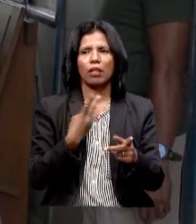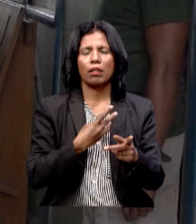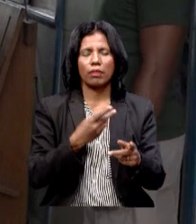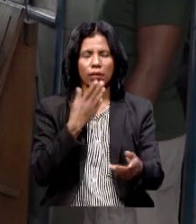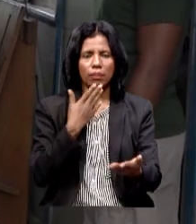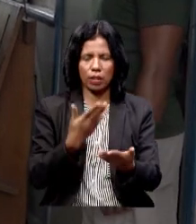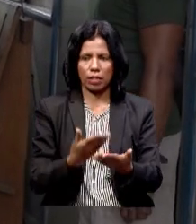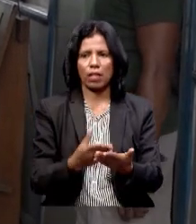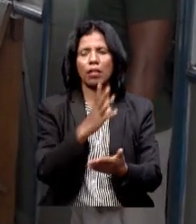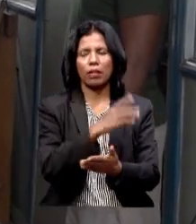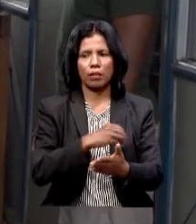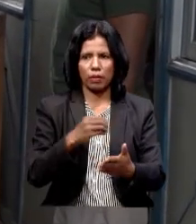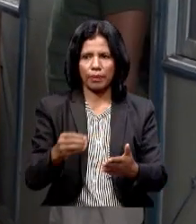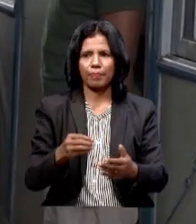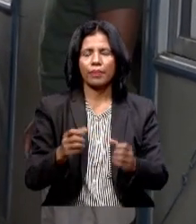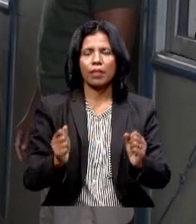seguro, não. Bele